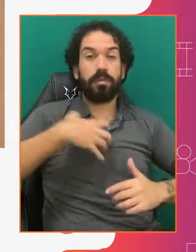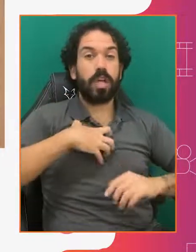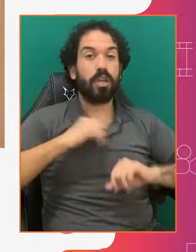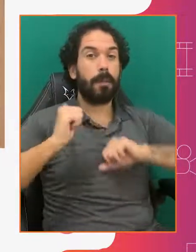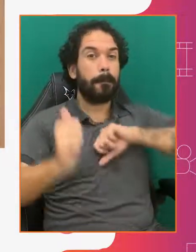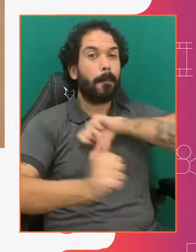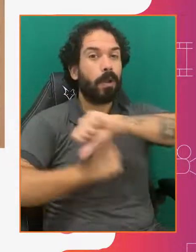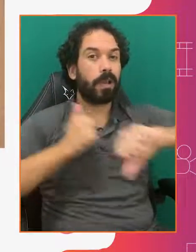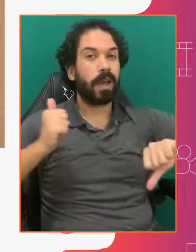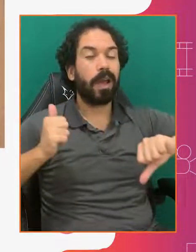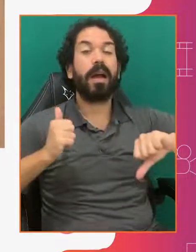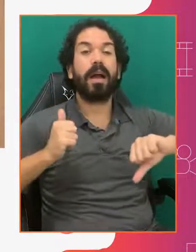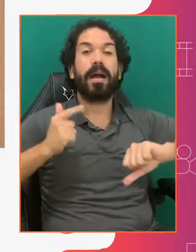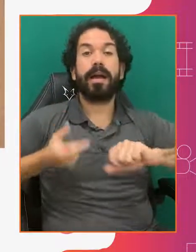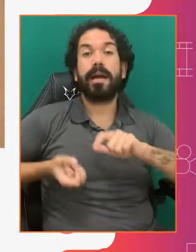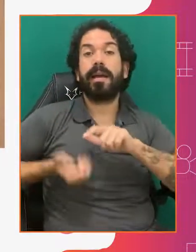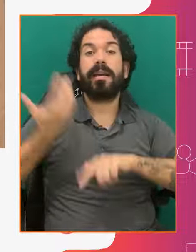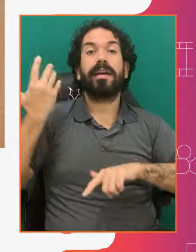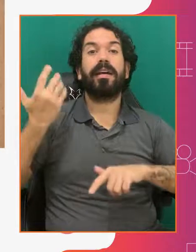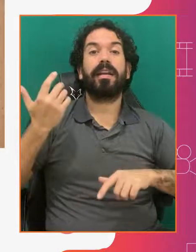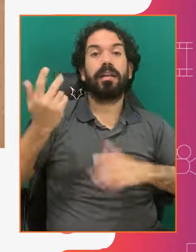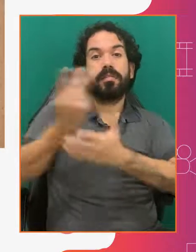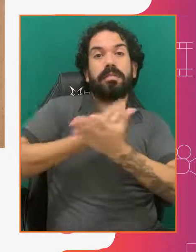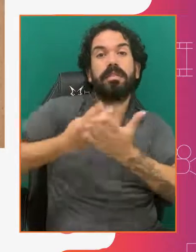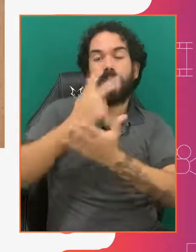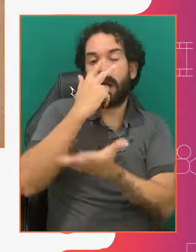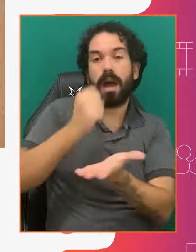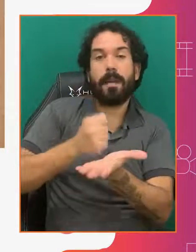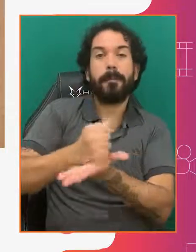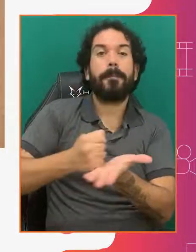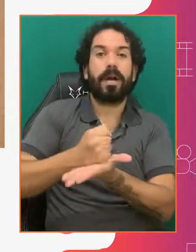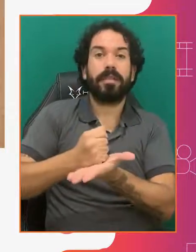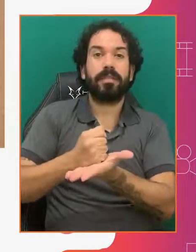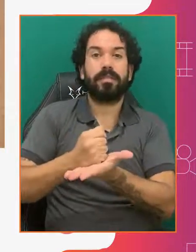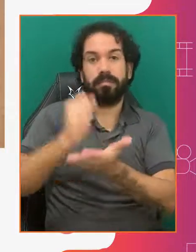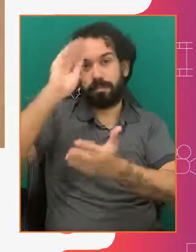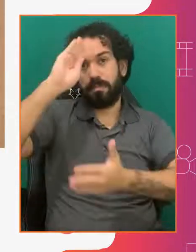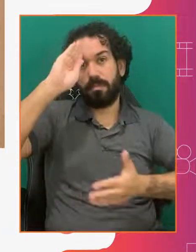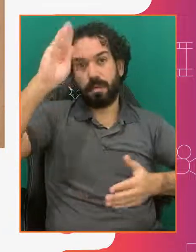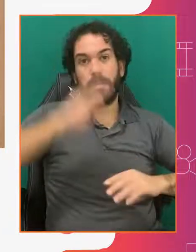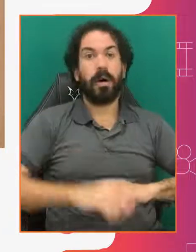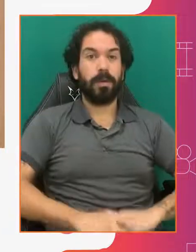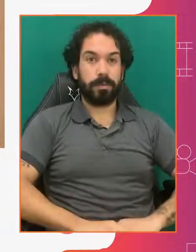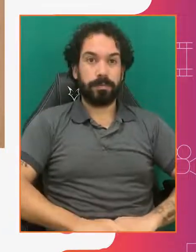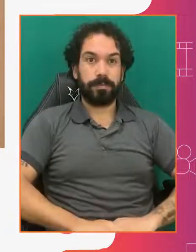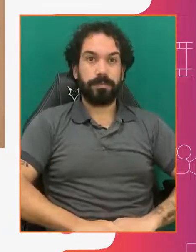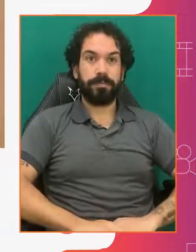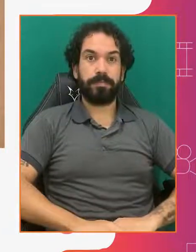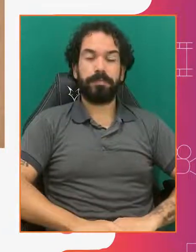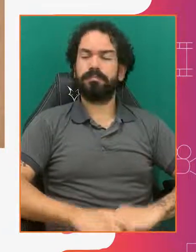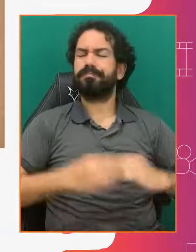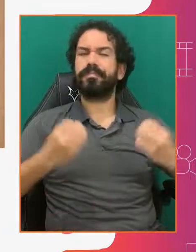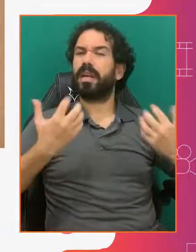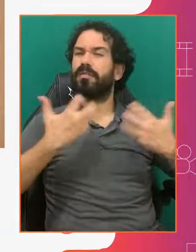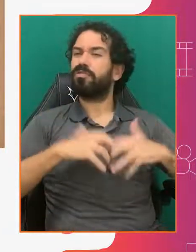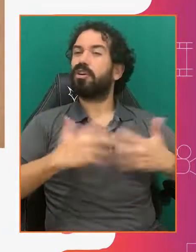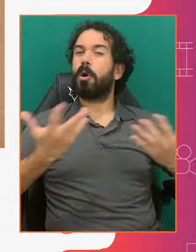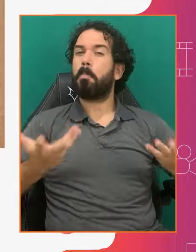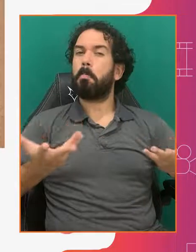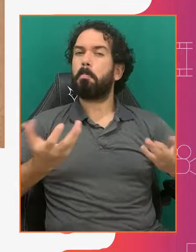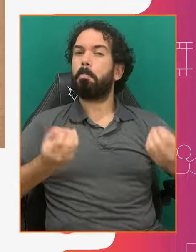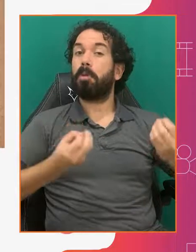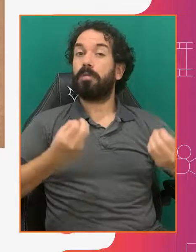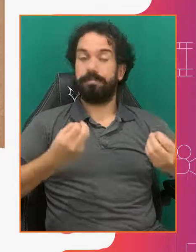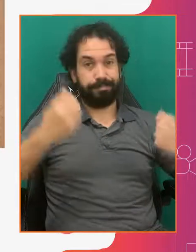do personagem, se cria um desenho referencial, um quadro-chave. E como isso